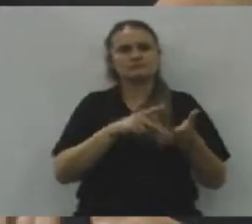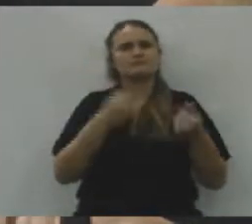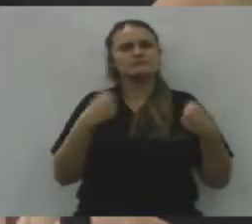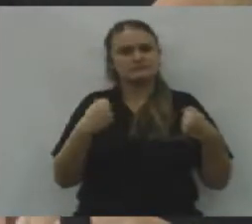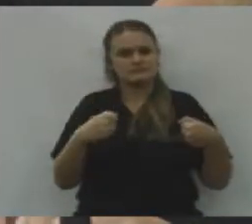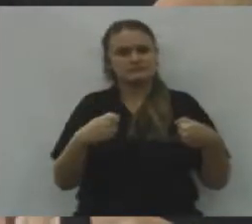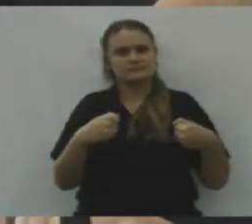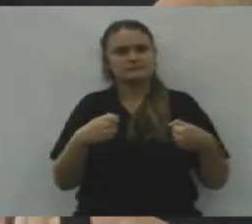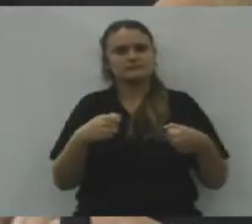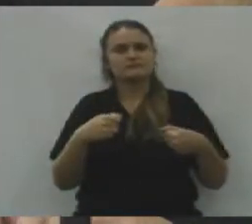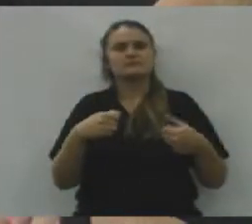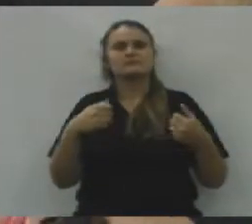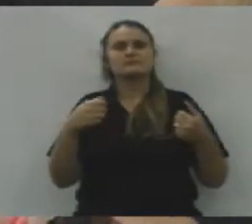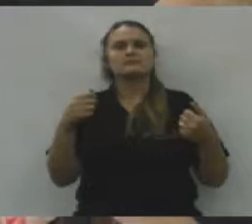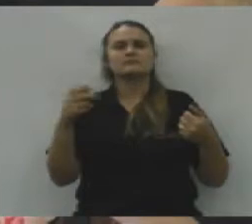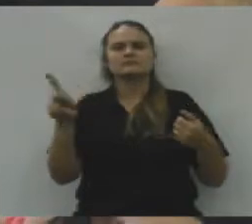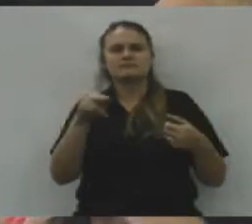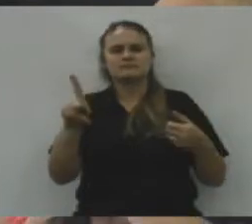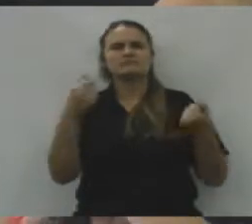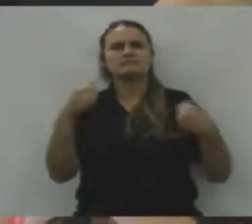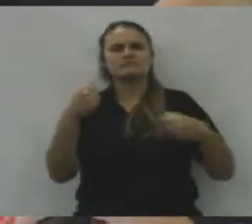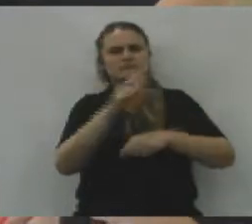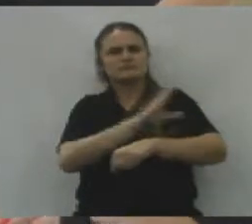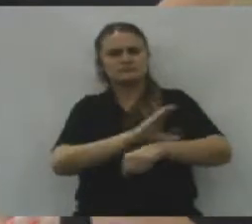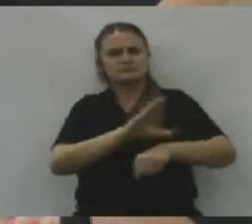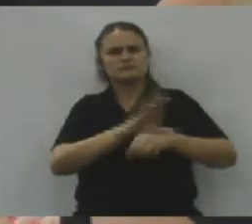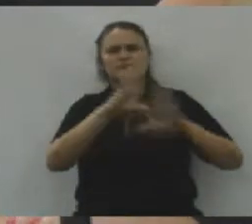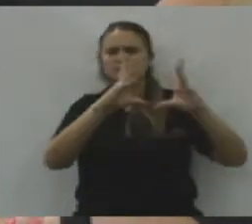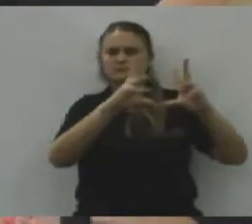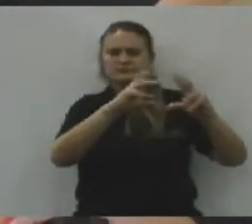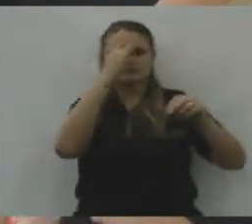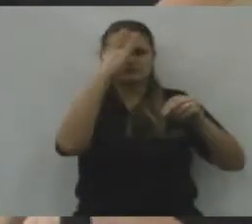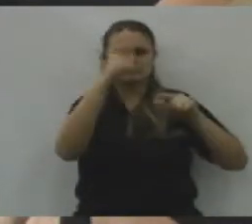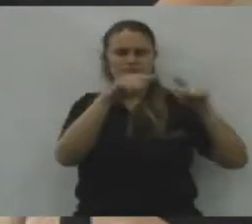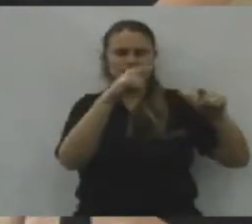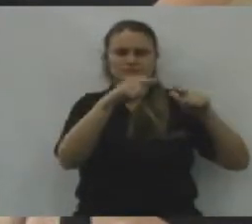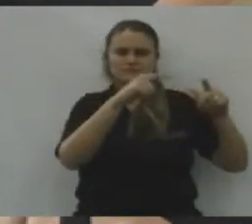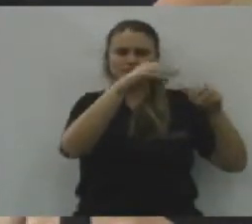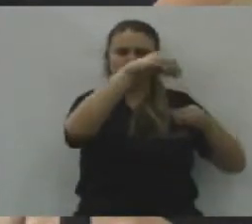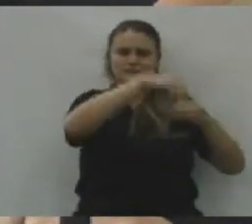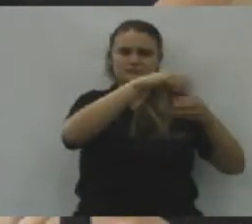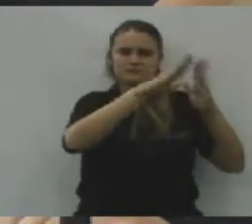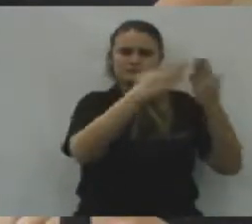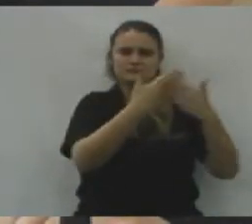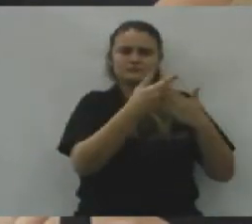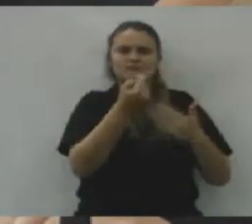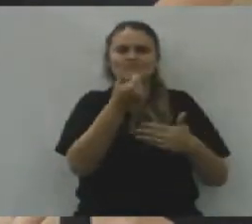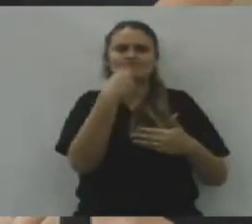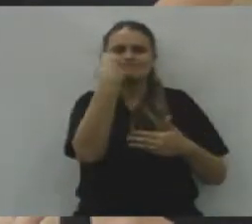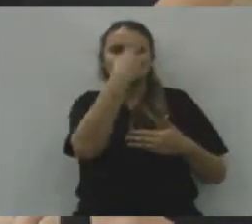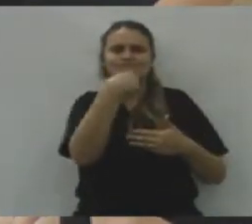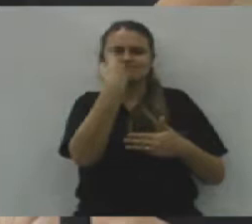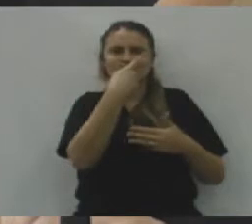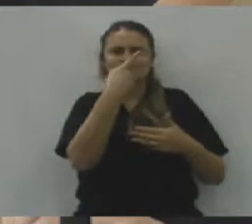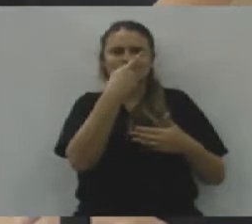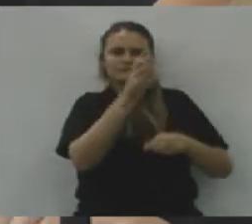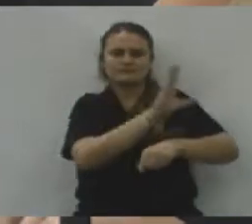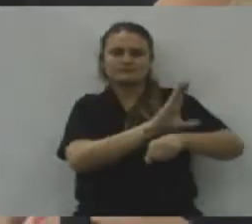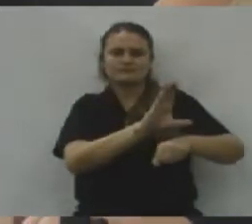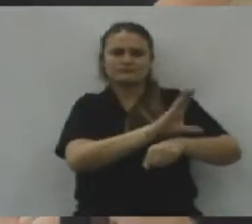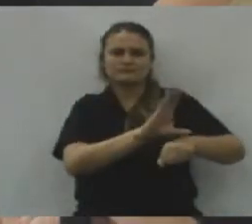necessário que se capacite, que às vezes um movimento simples, com poucas horas de capacitação, acredito eu que